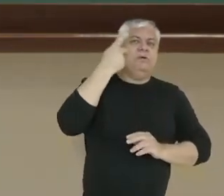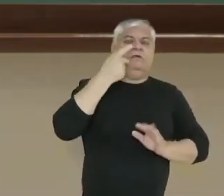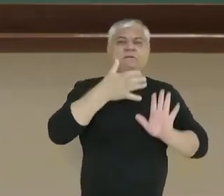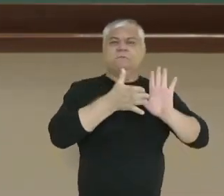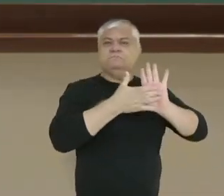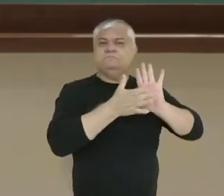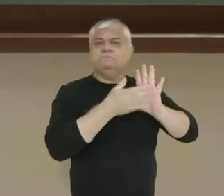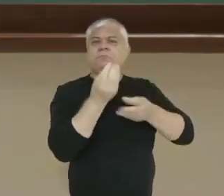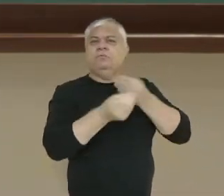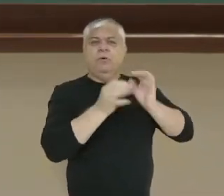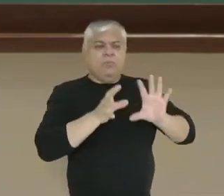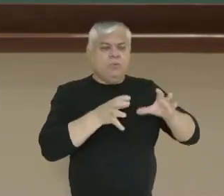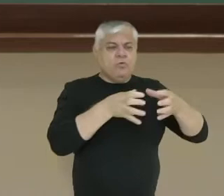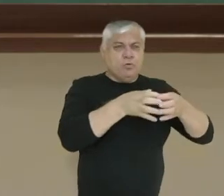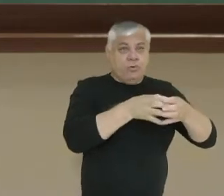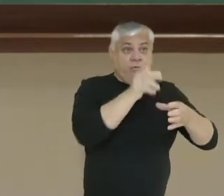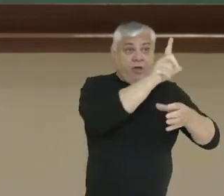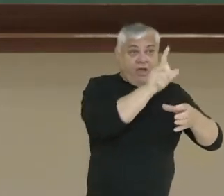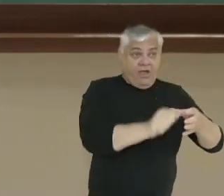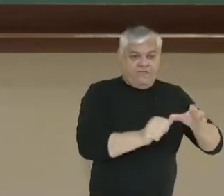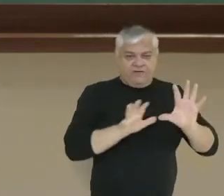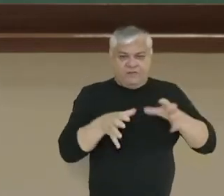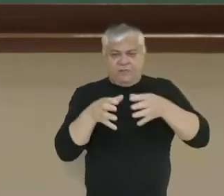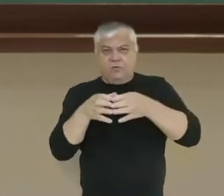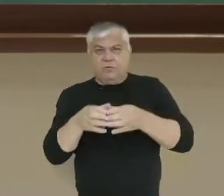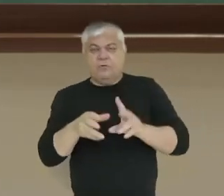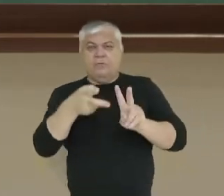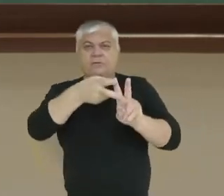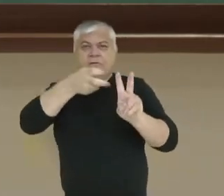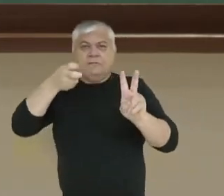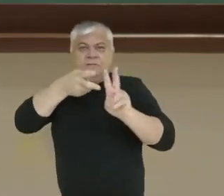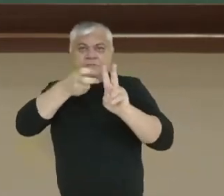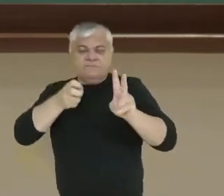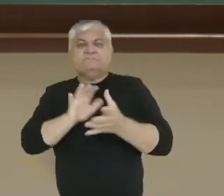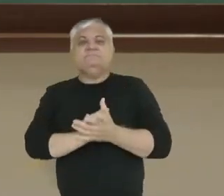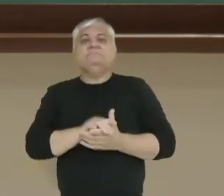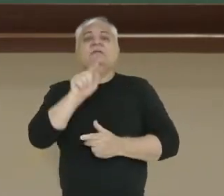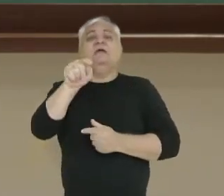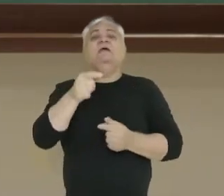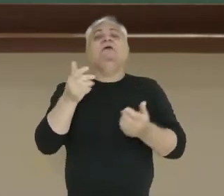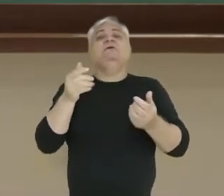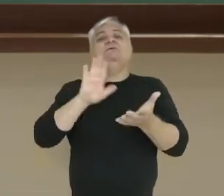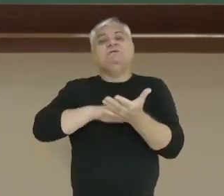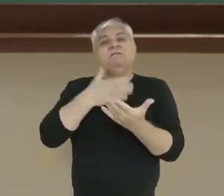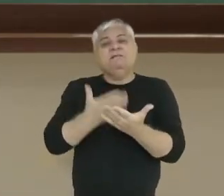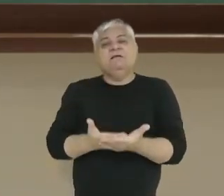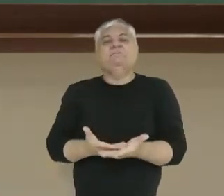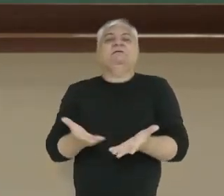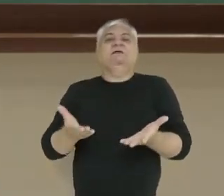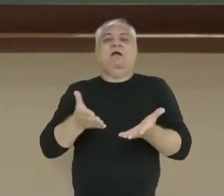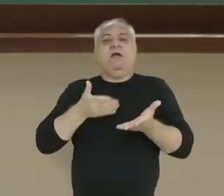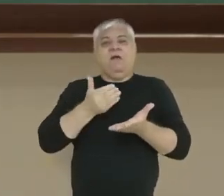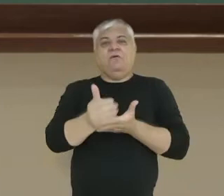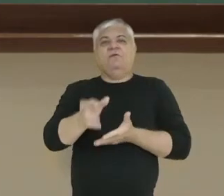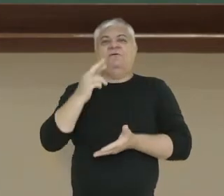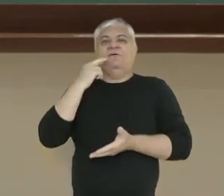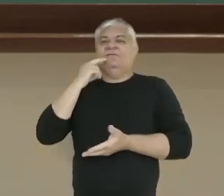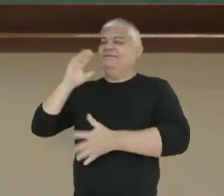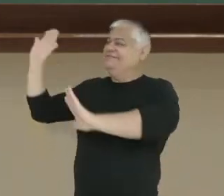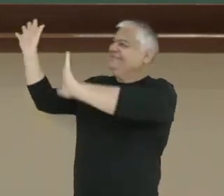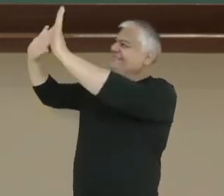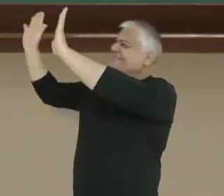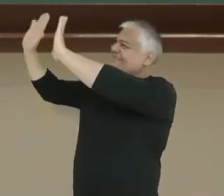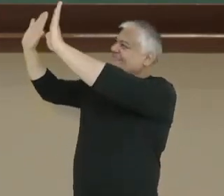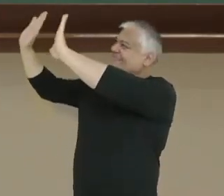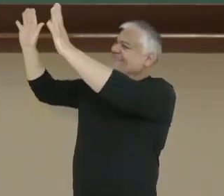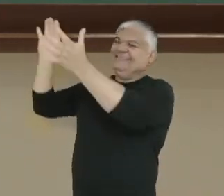grupos étnicos? Quem vai acompanhar a gente, não é, como nosso intérprete durante essa aula é o